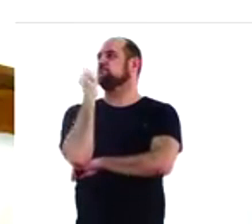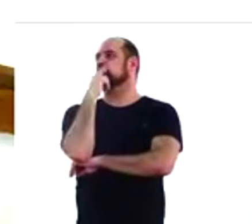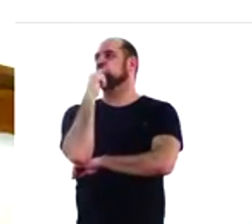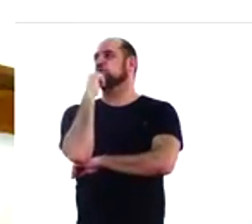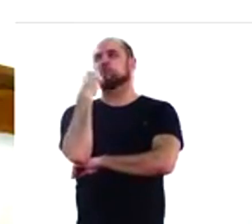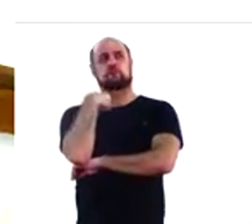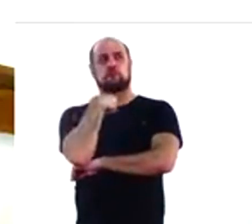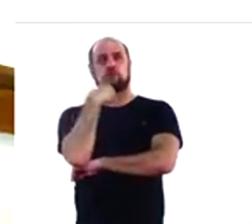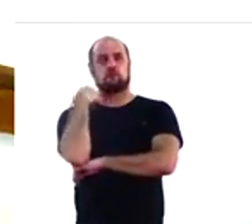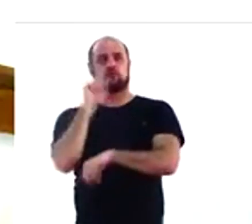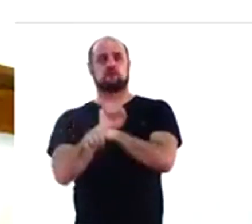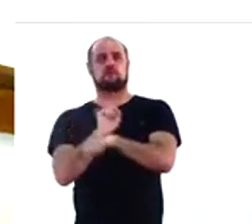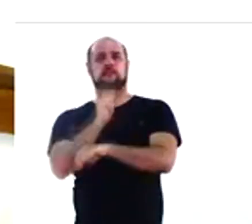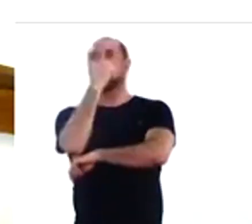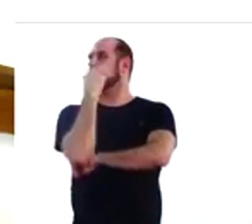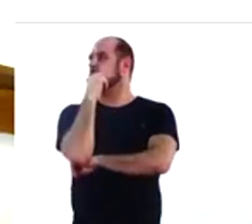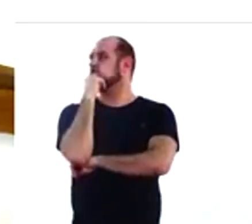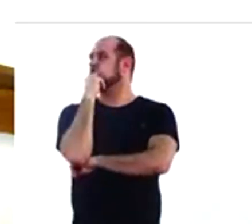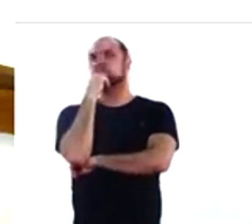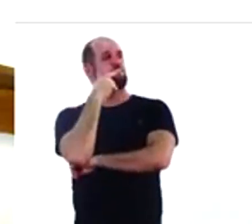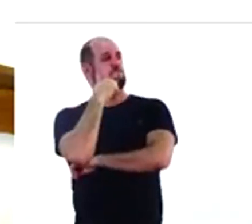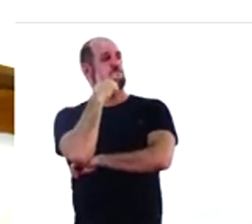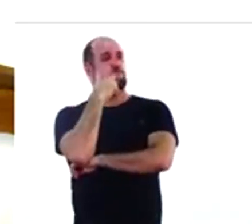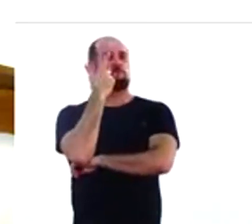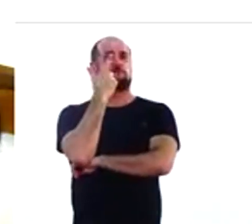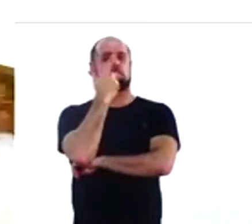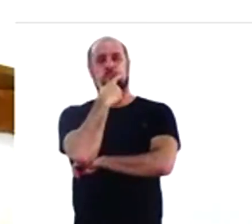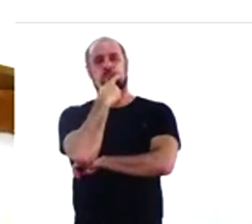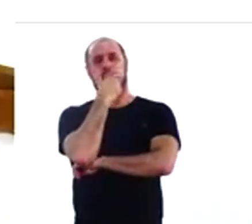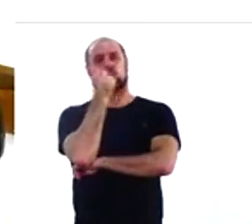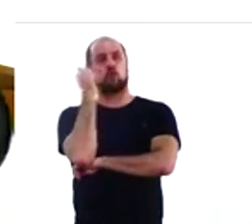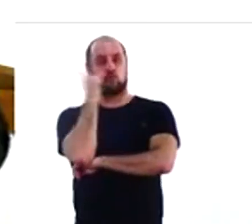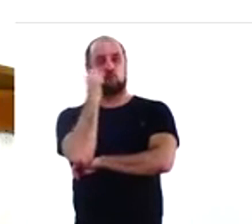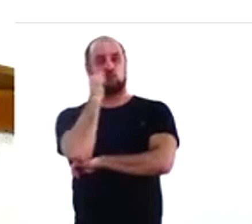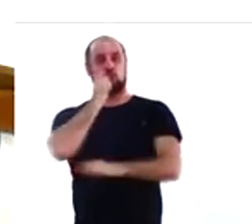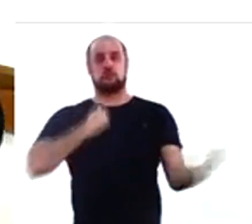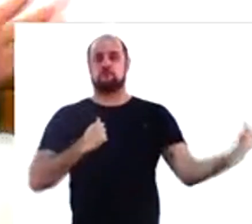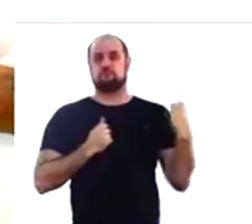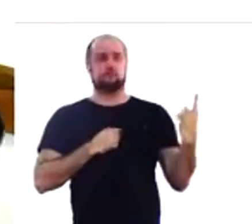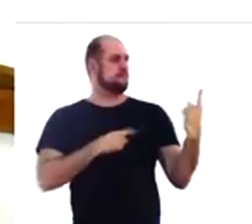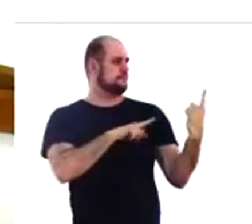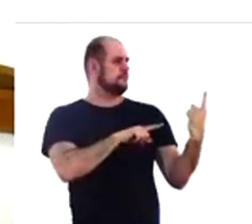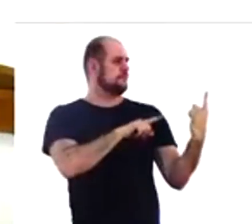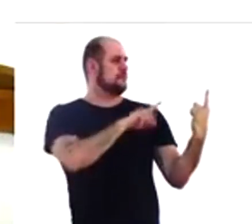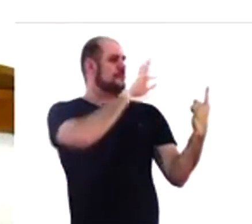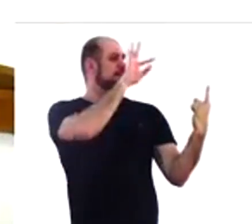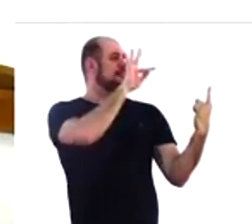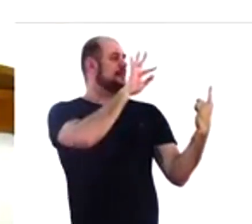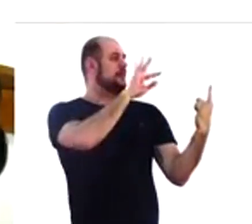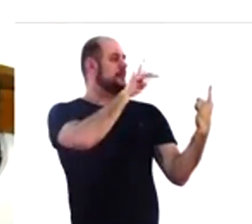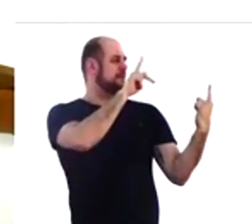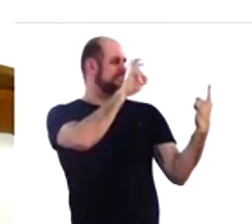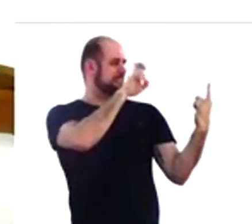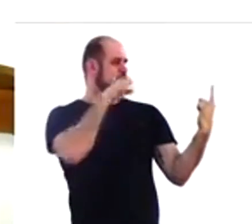estava lá, esperando o ônibus passar, e uma mulher chegou e perguntou para mim: o T5 passa aqui? E eu